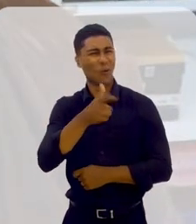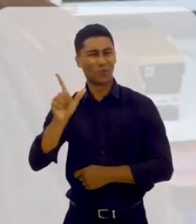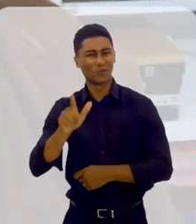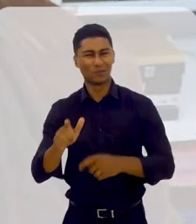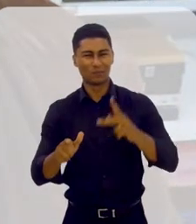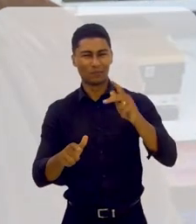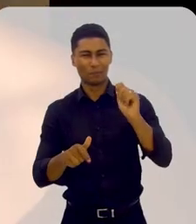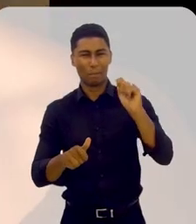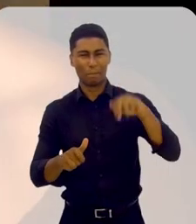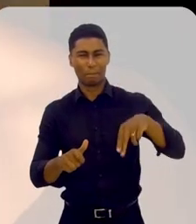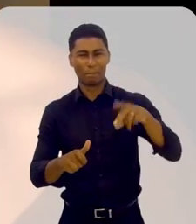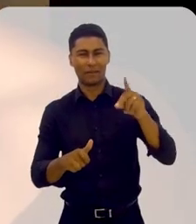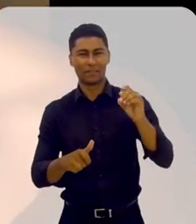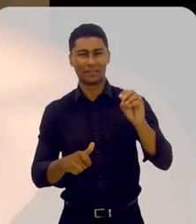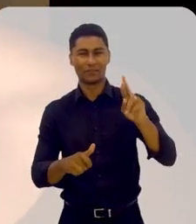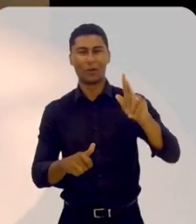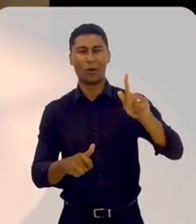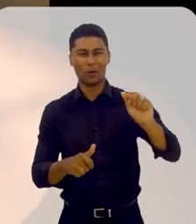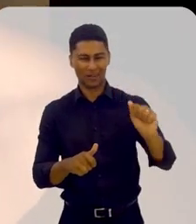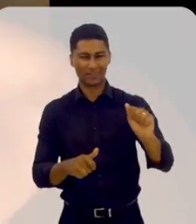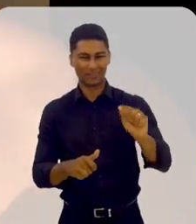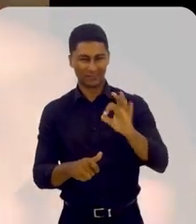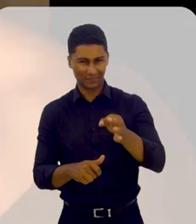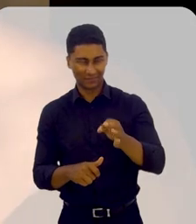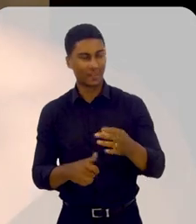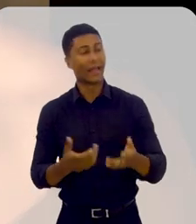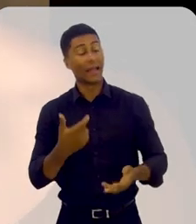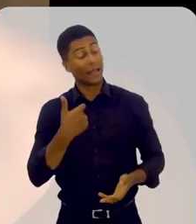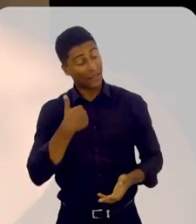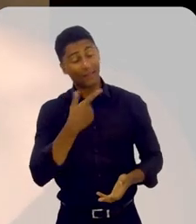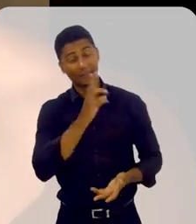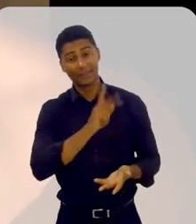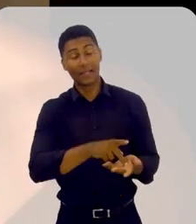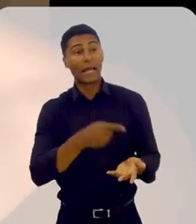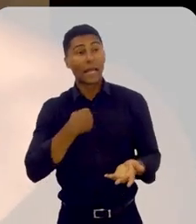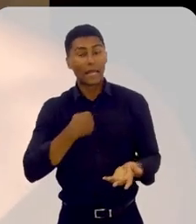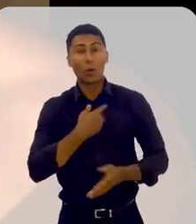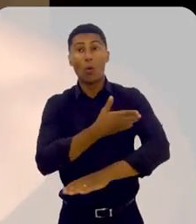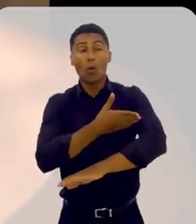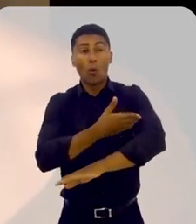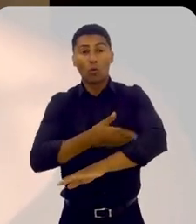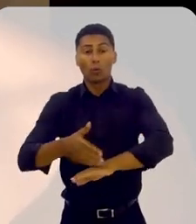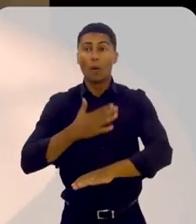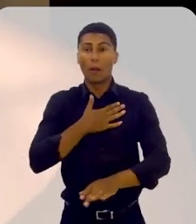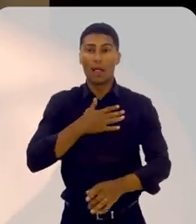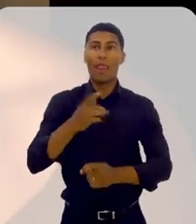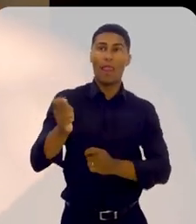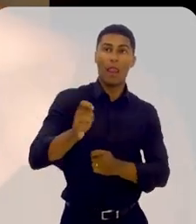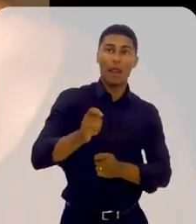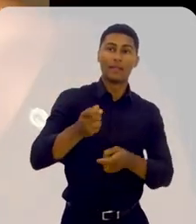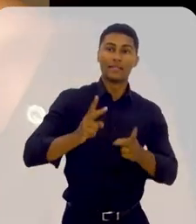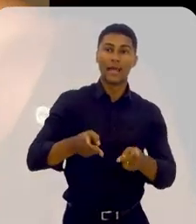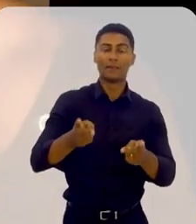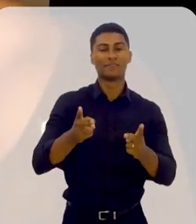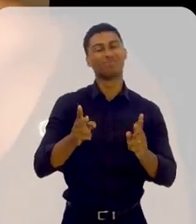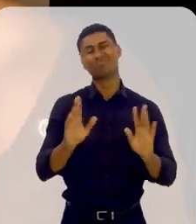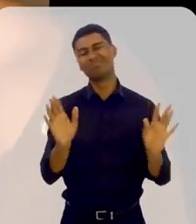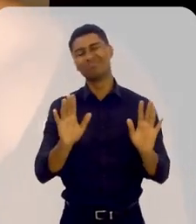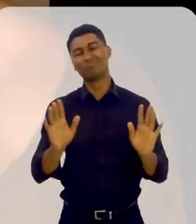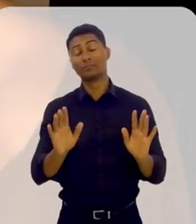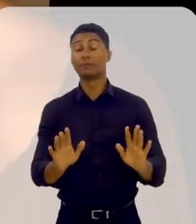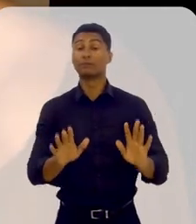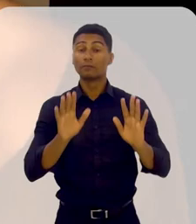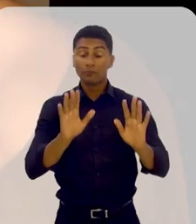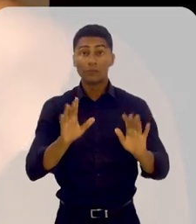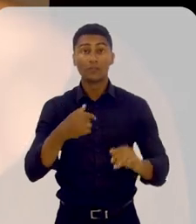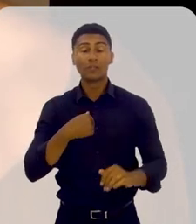Coisas do nosso Brasilzão, cada lugar as coisas têm um nome diferente. Pipa nunca foi muito a minha praia, mas essas coisas de mais esmiuçar,